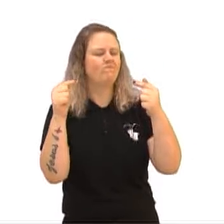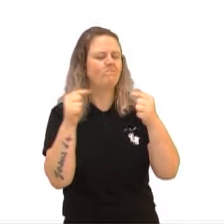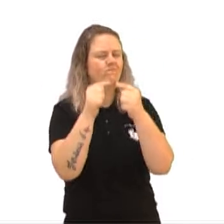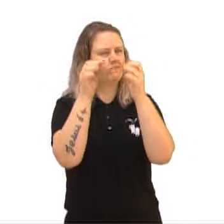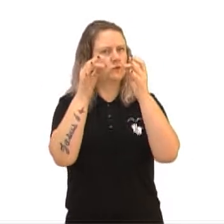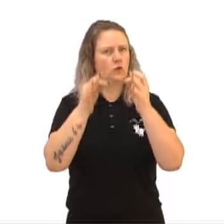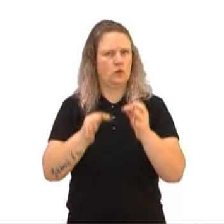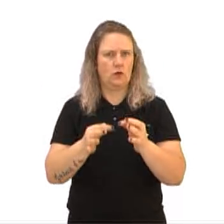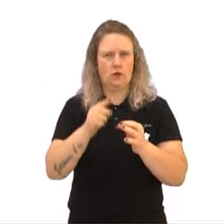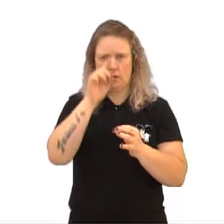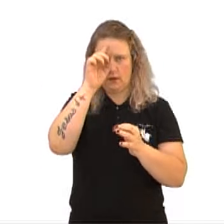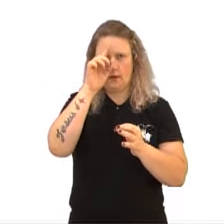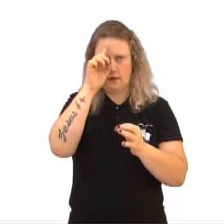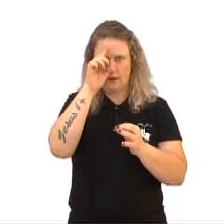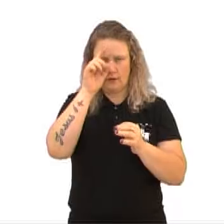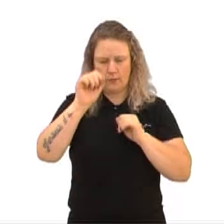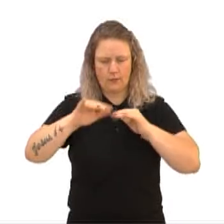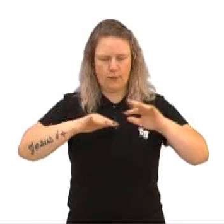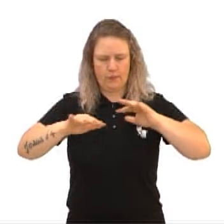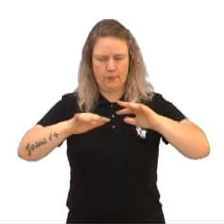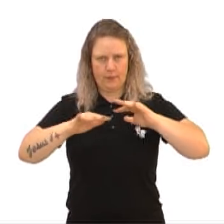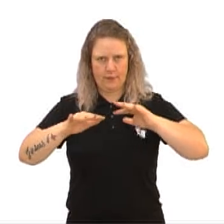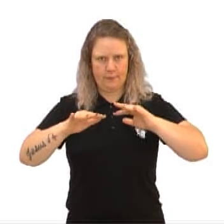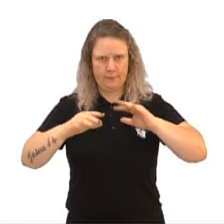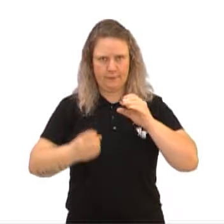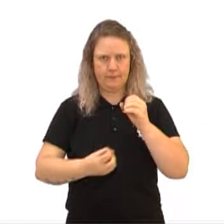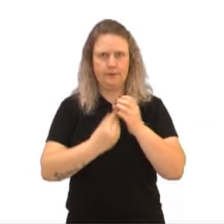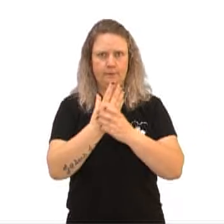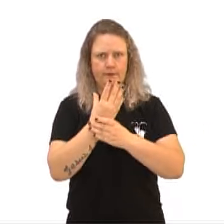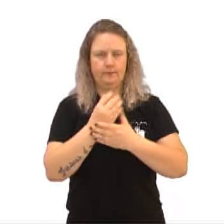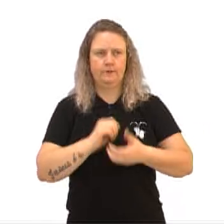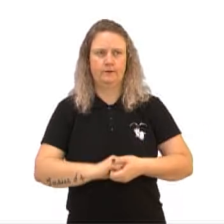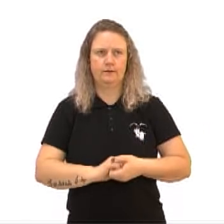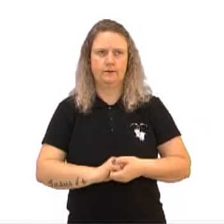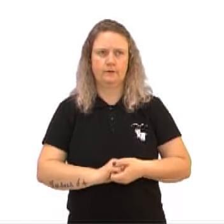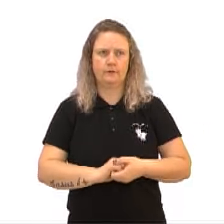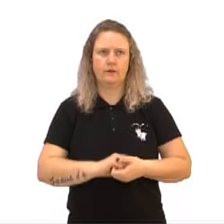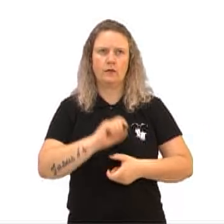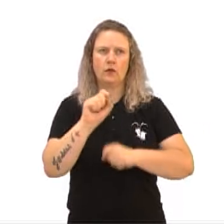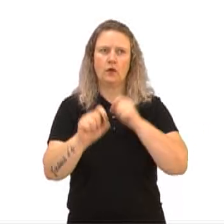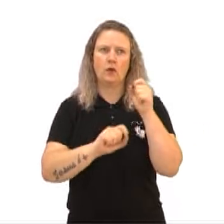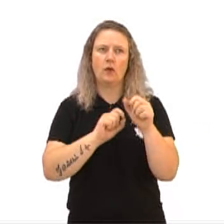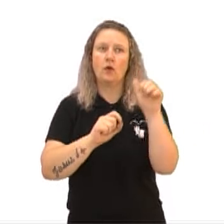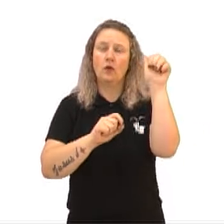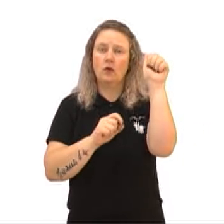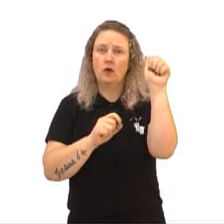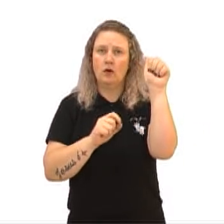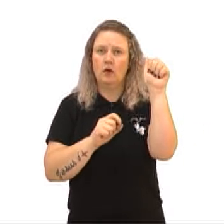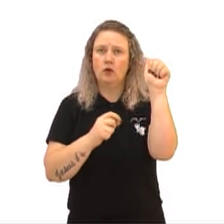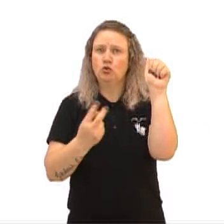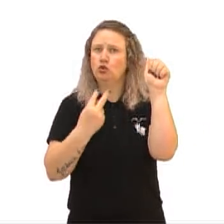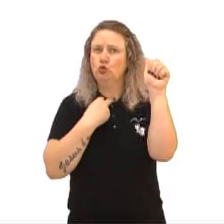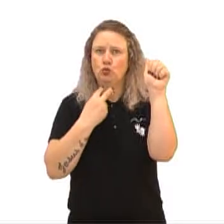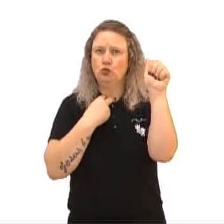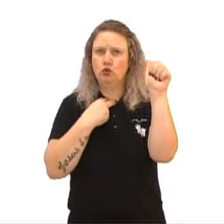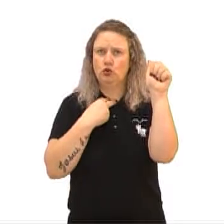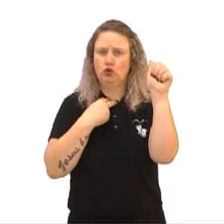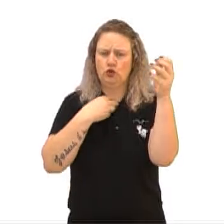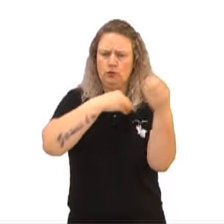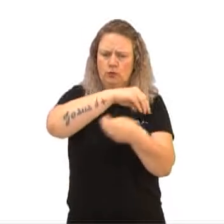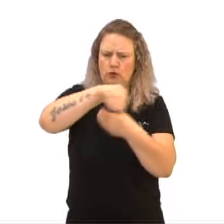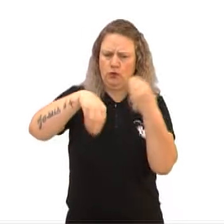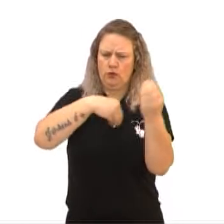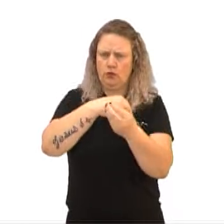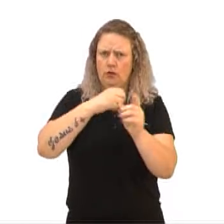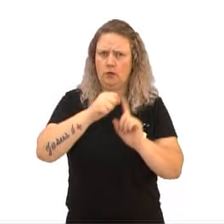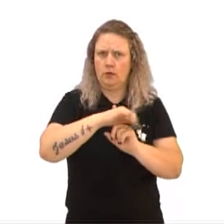tinha para esse movimento. Então, a alternativa A, ele defendia que a cultura erudita não podia se misturar com aspectos da cultura